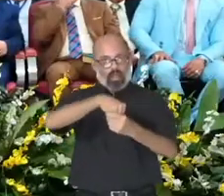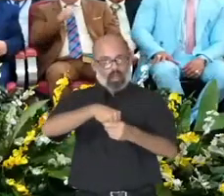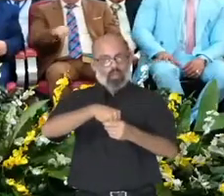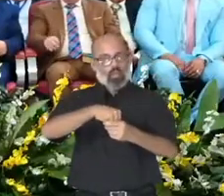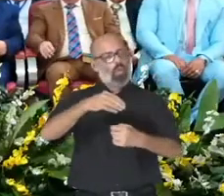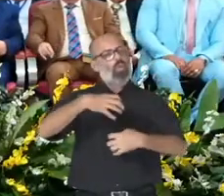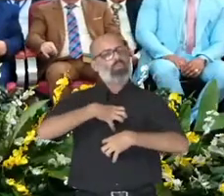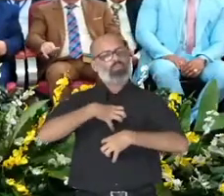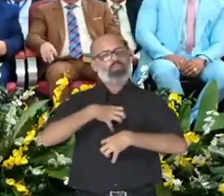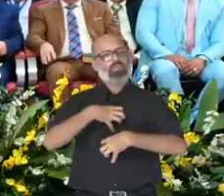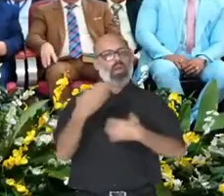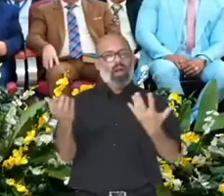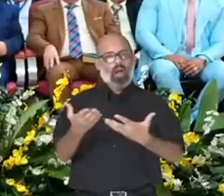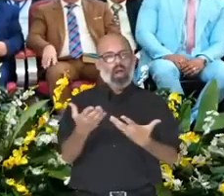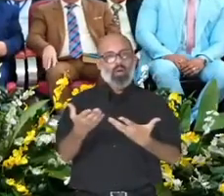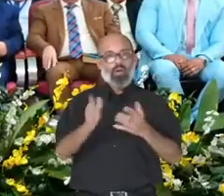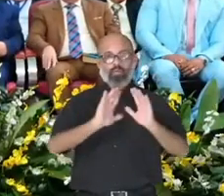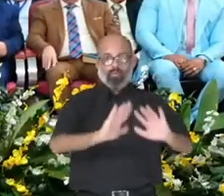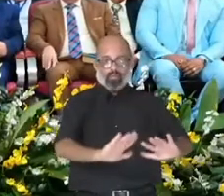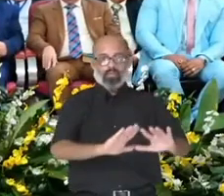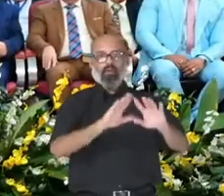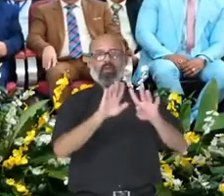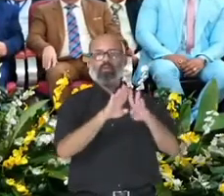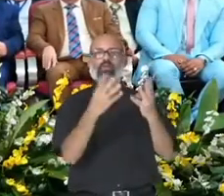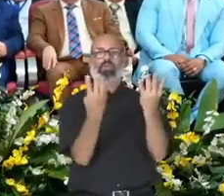vocês, e agora eu quero que vocês fiquem em Jerusalém.